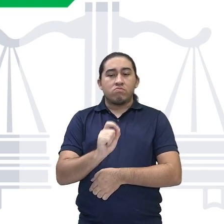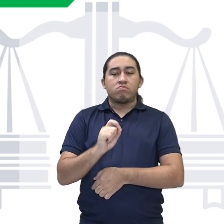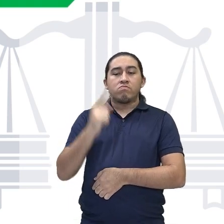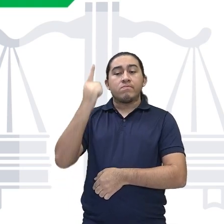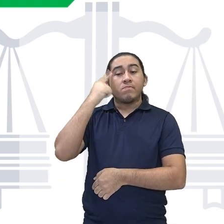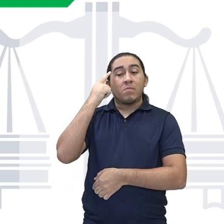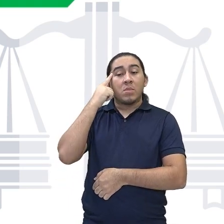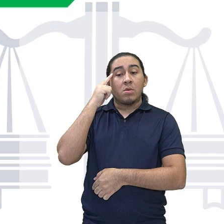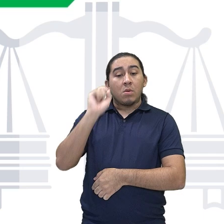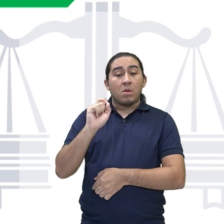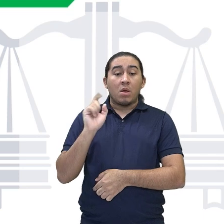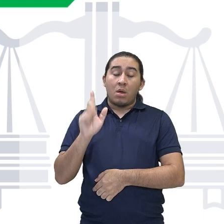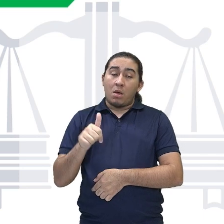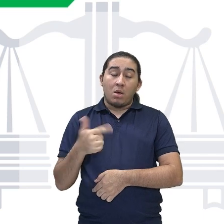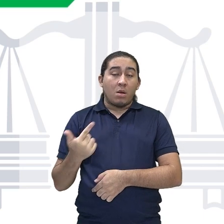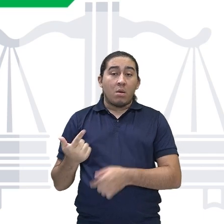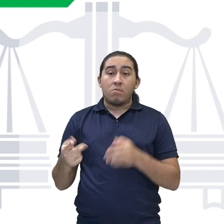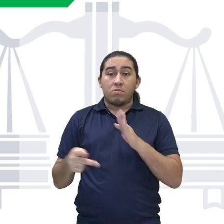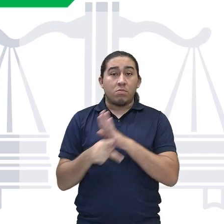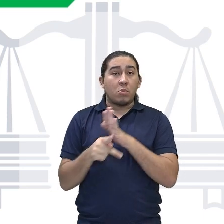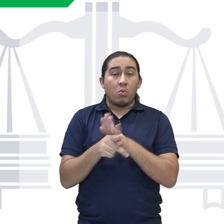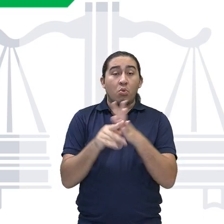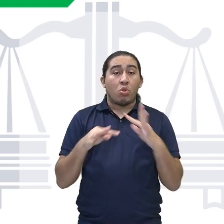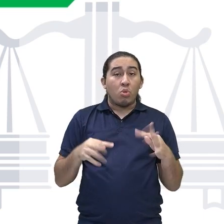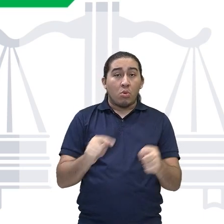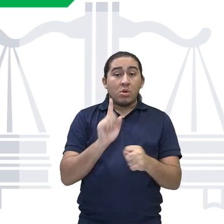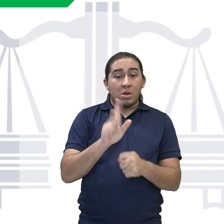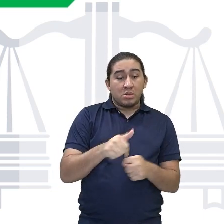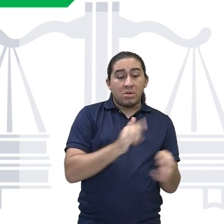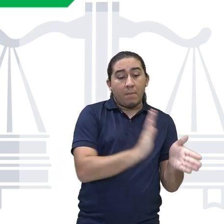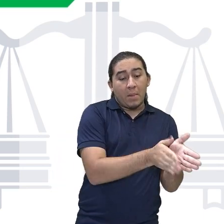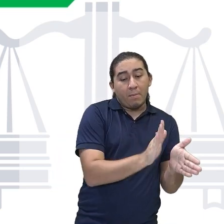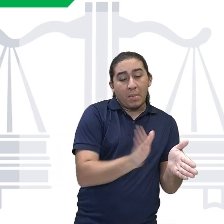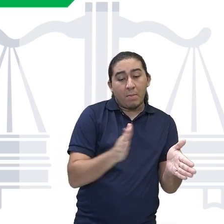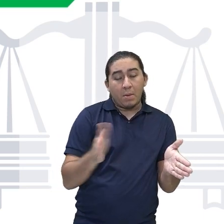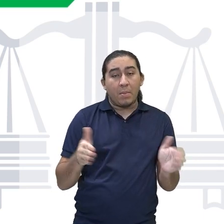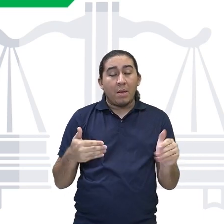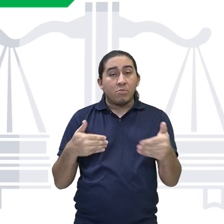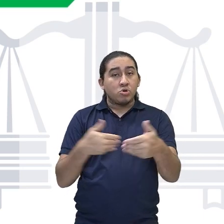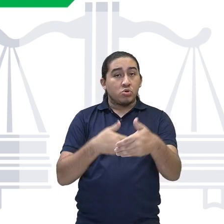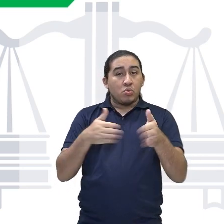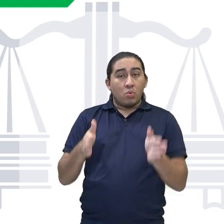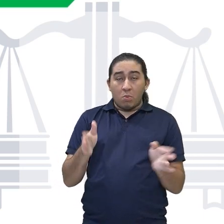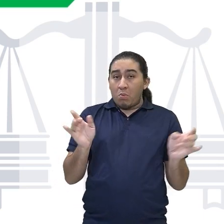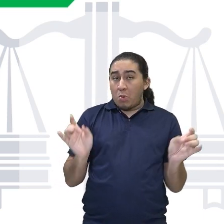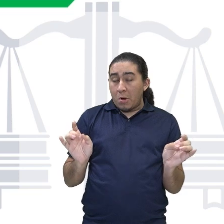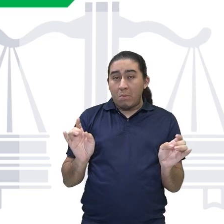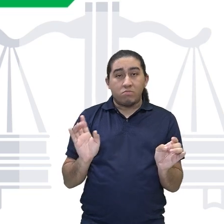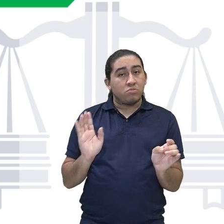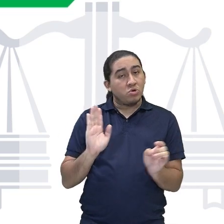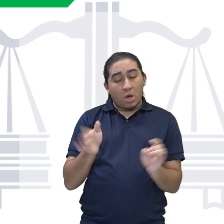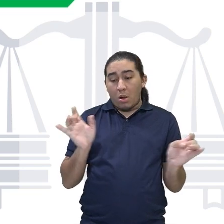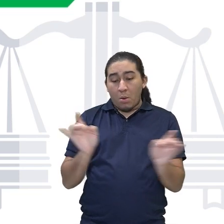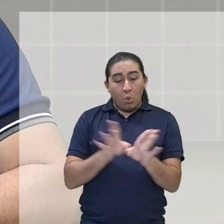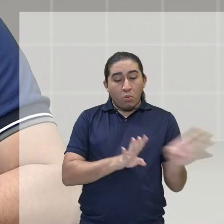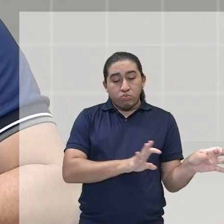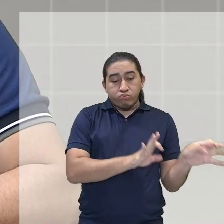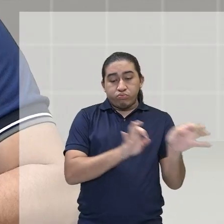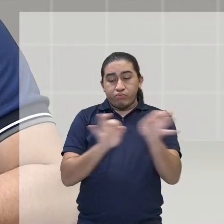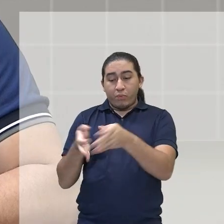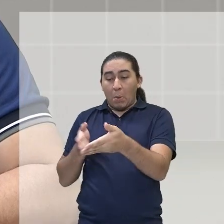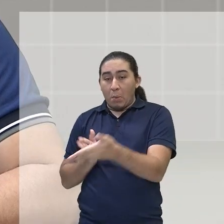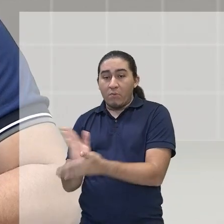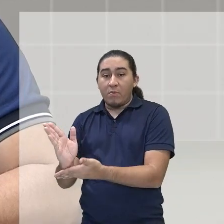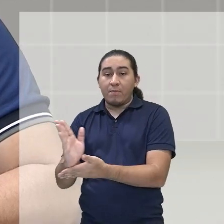resume e encerra basicamente esse ciclo de turmas. Nesse momento, a gente tem já